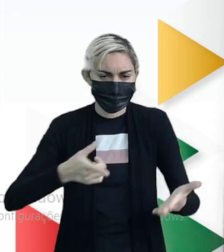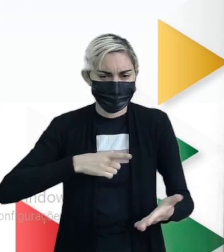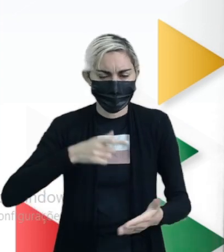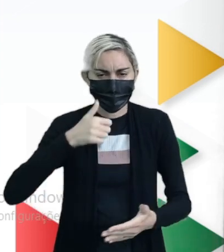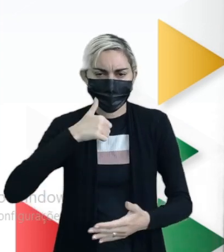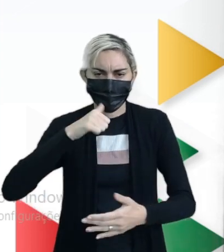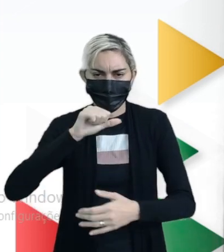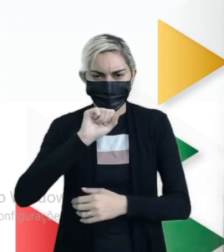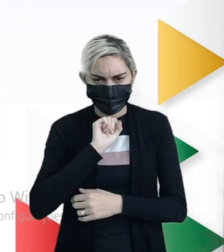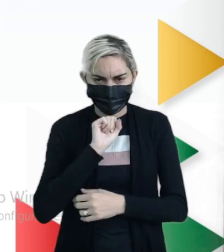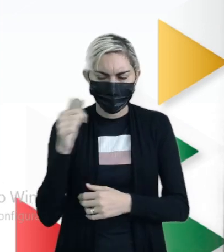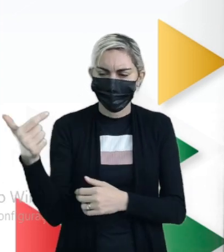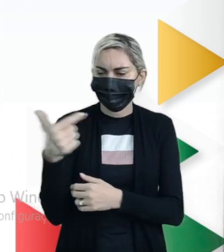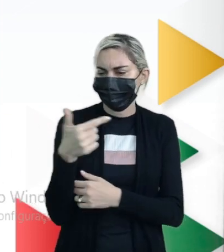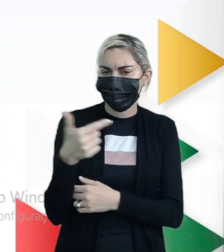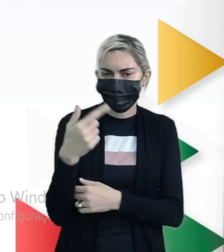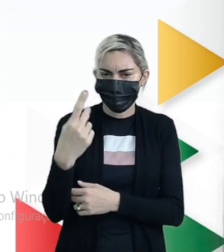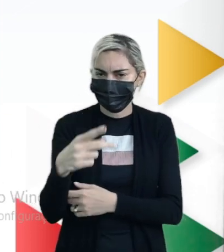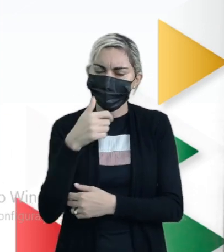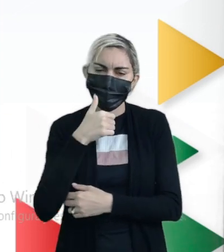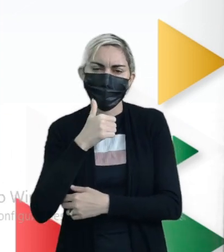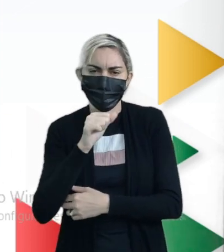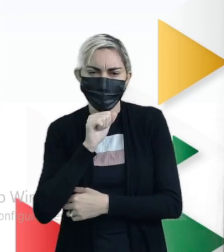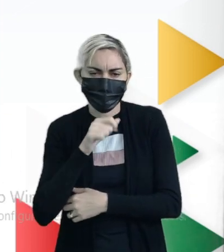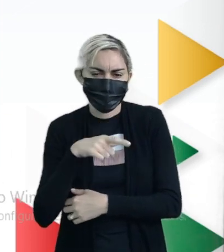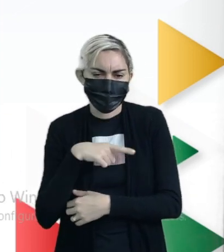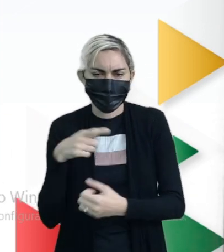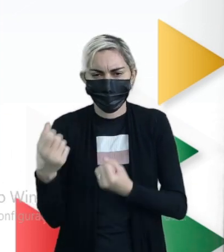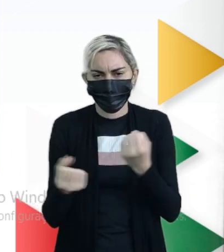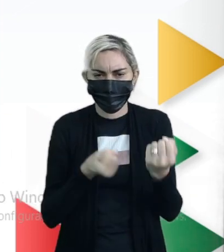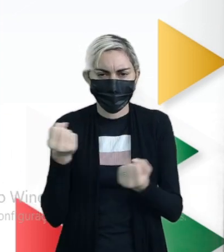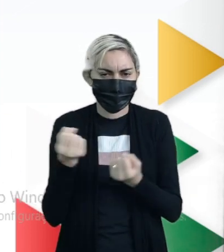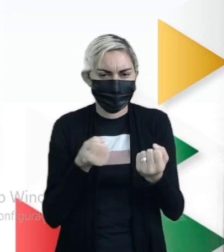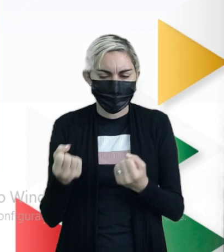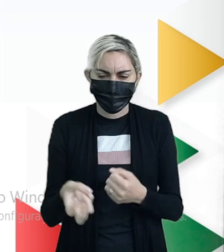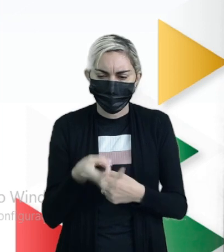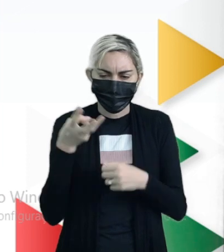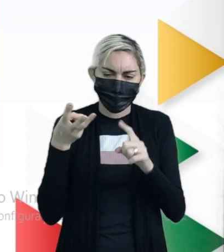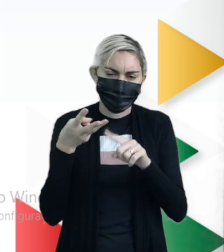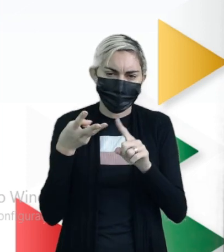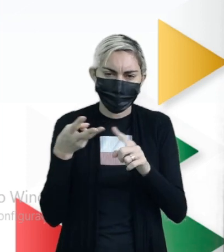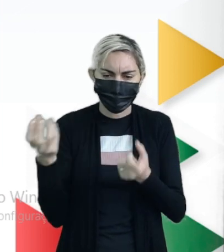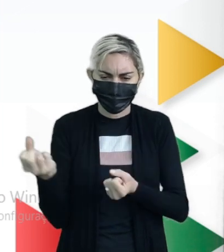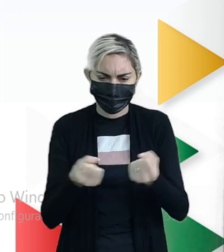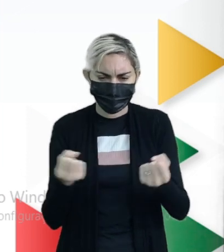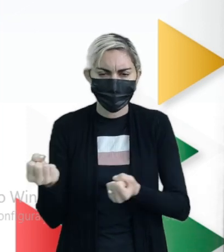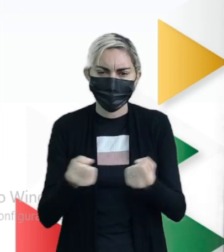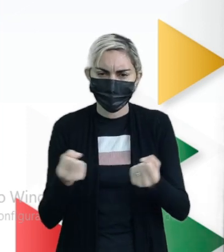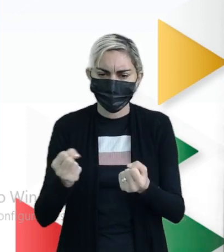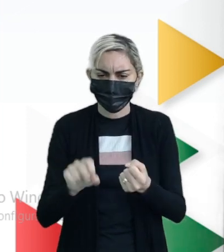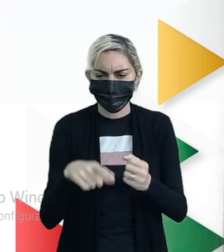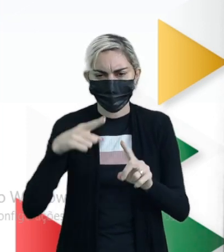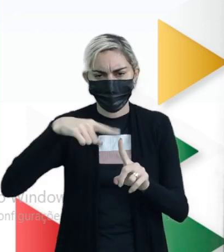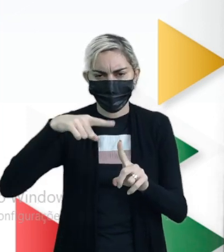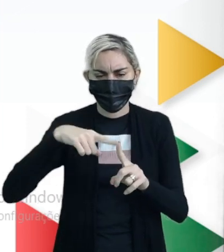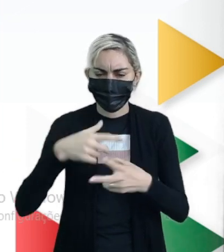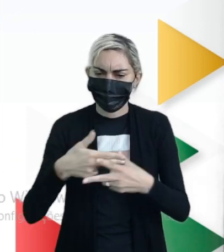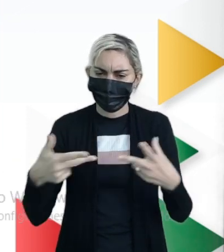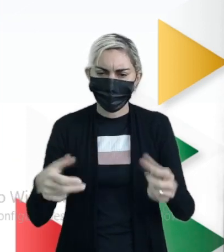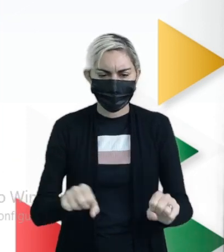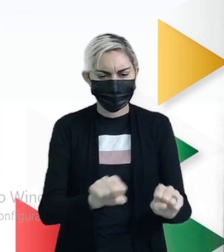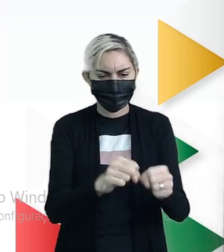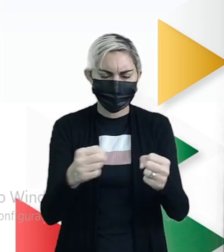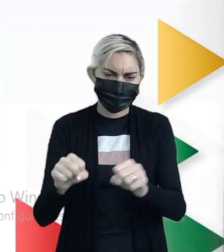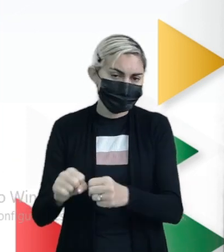mãe. Segundo, sua mãe possui um carro. Terceiro, carros são tipos de coisas que